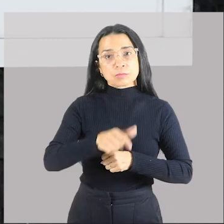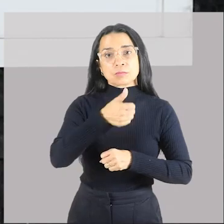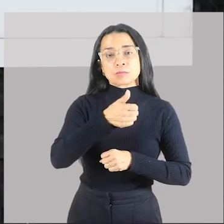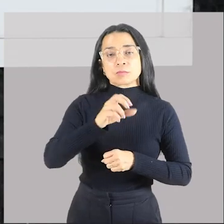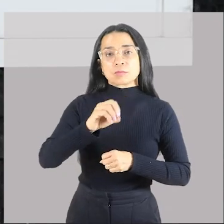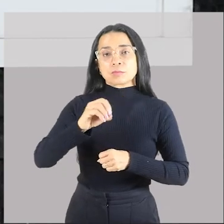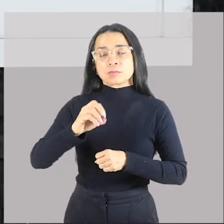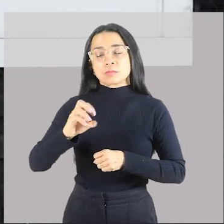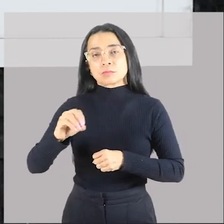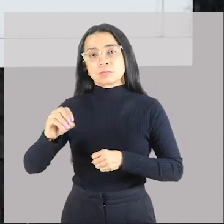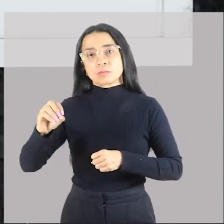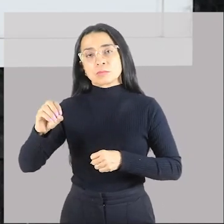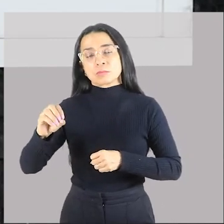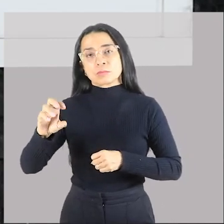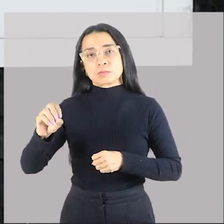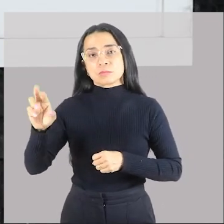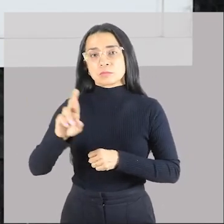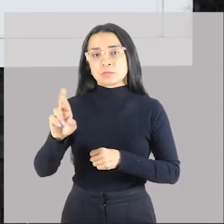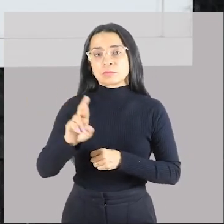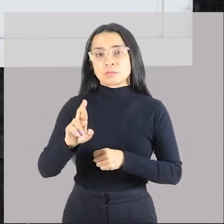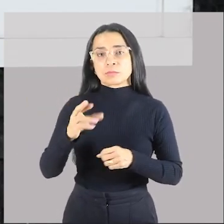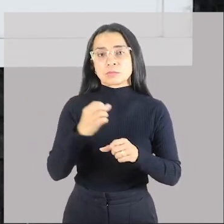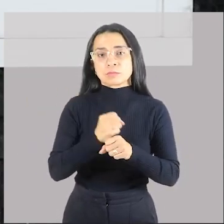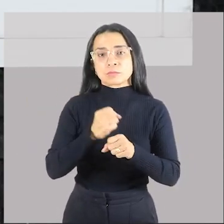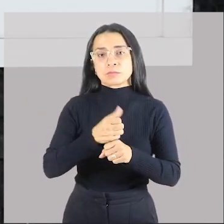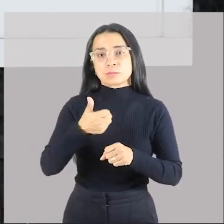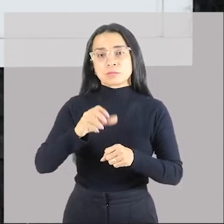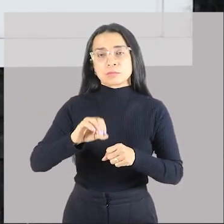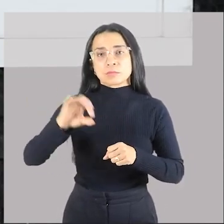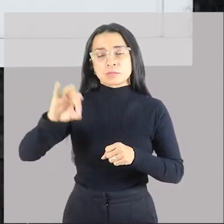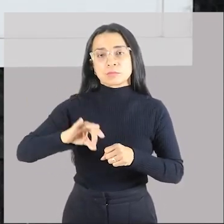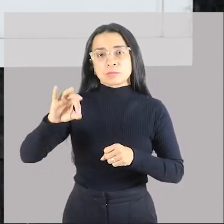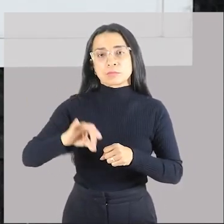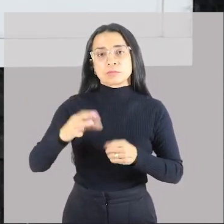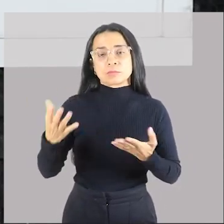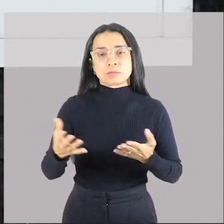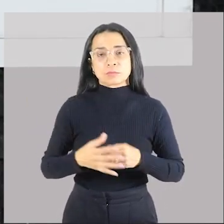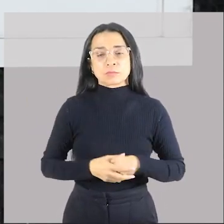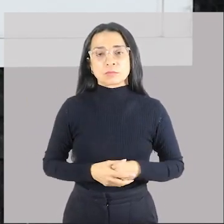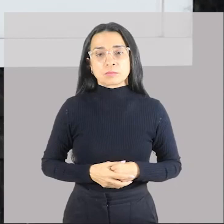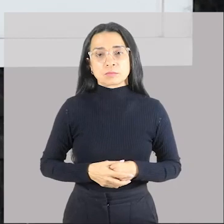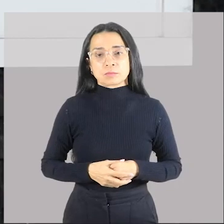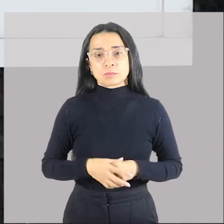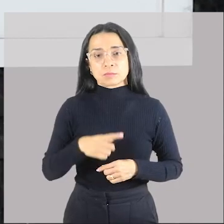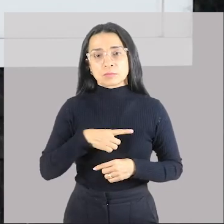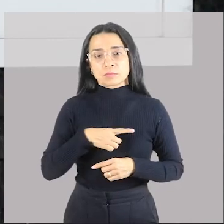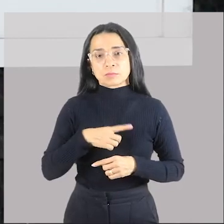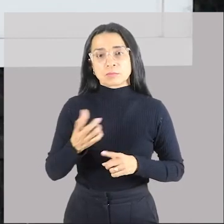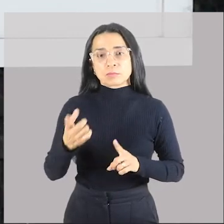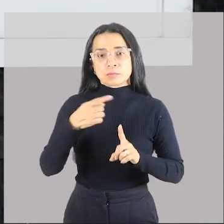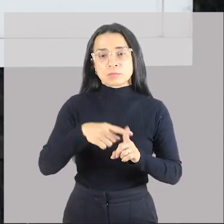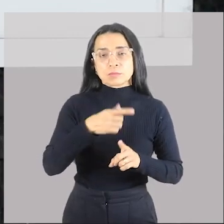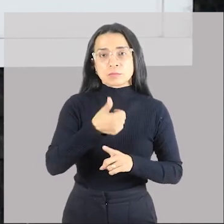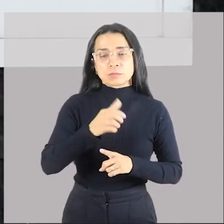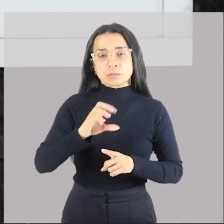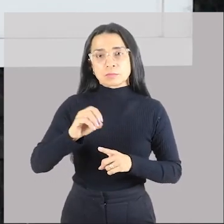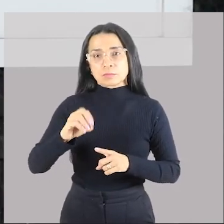e vai calcular os 10%, ou seja, gerou aqui mais R$100 de